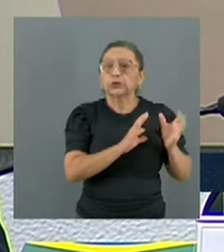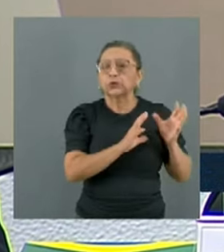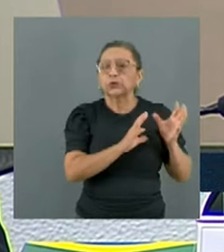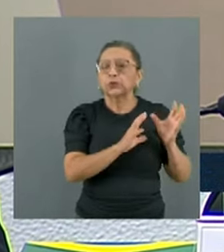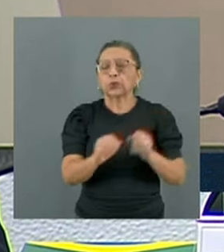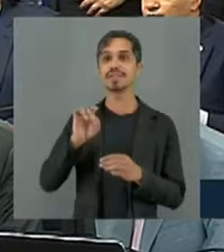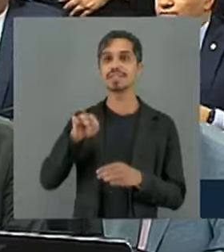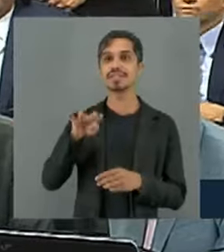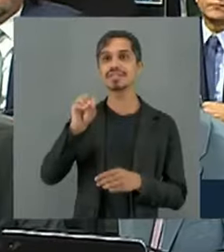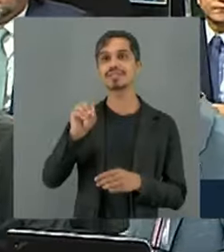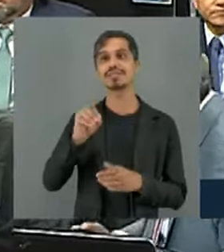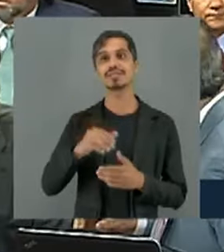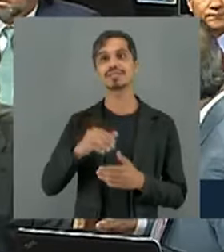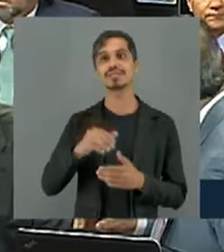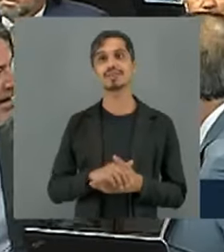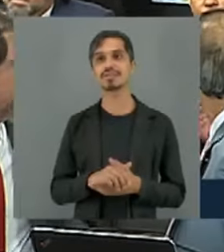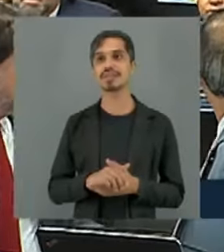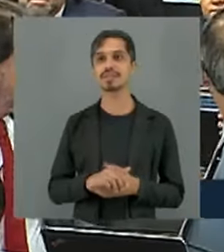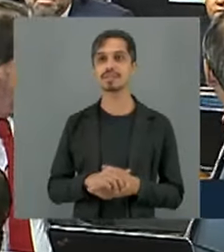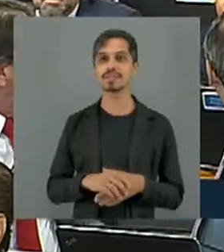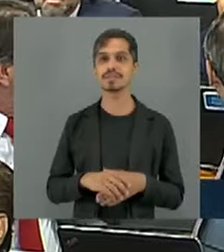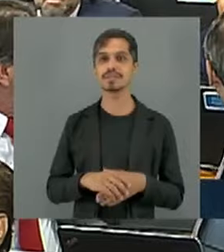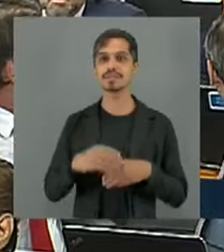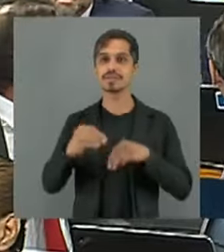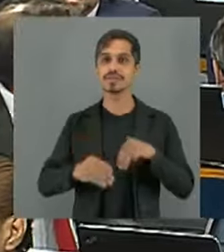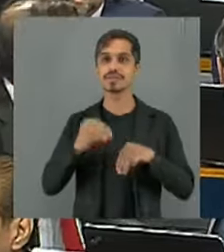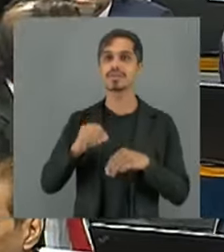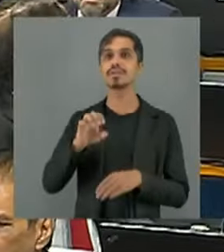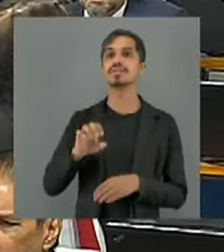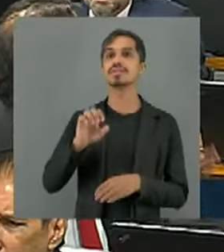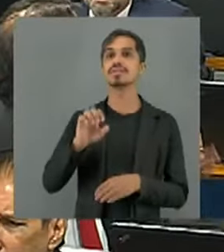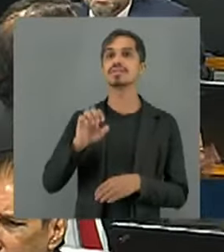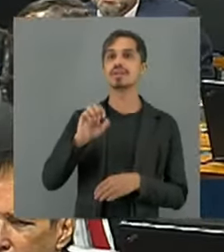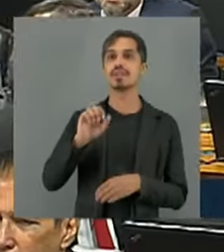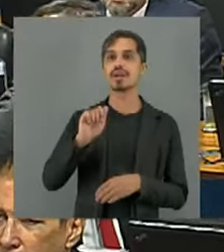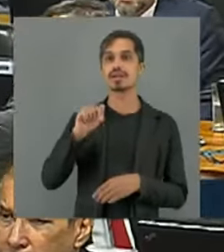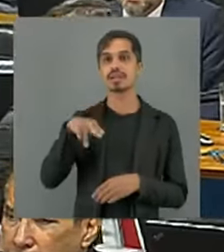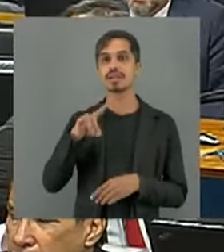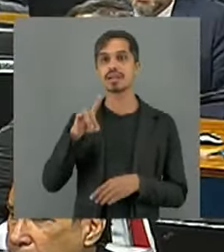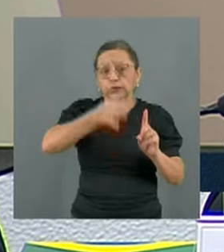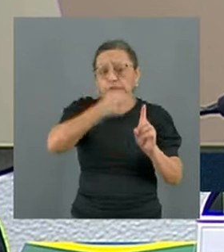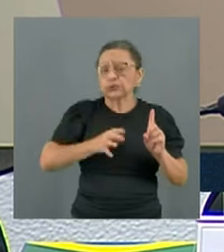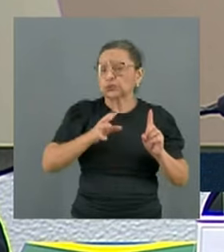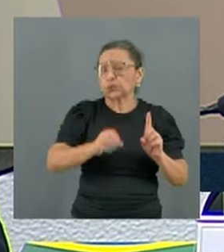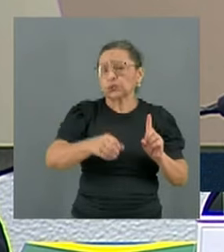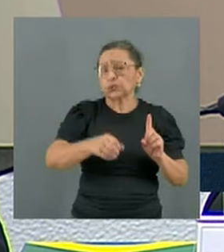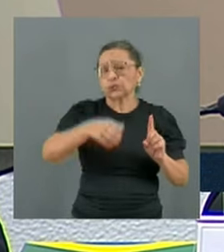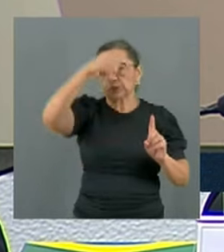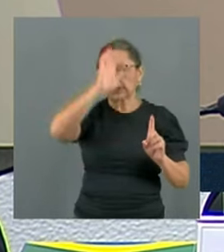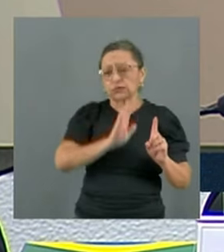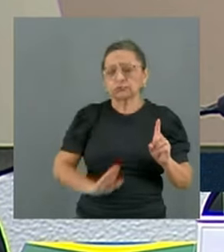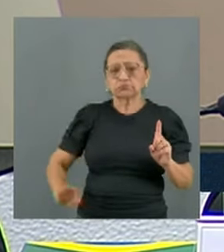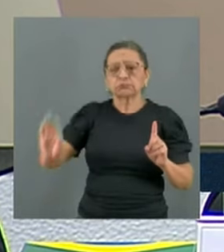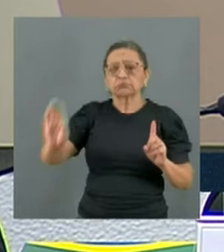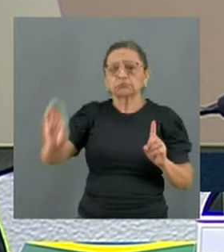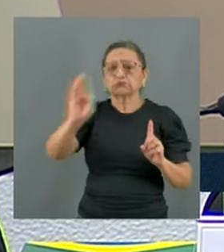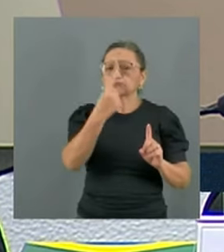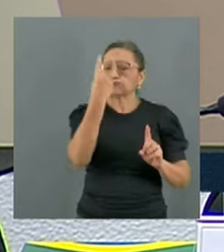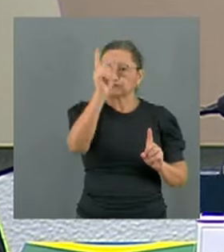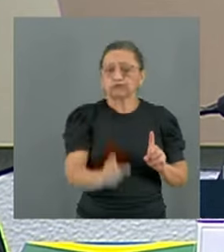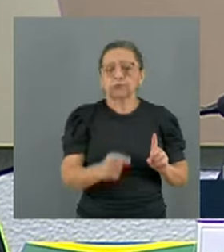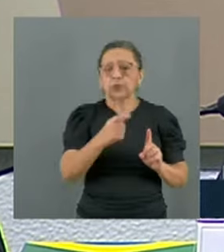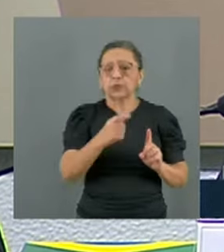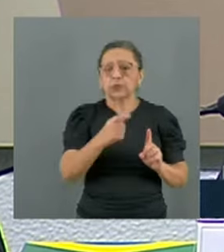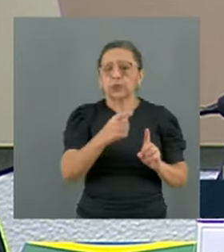do senado federal em junho onde falou com os parlamentares sobre temas como volume de processos em trâmite